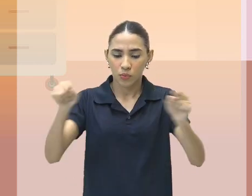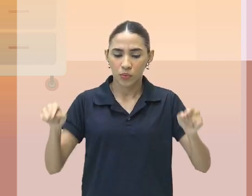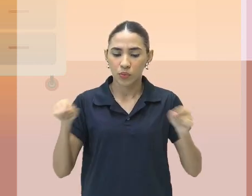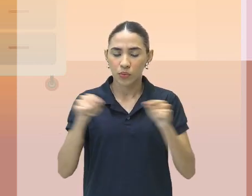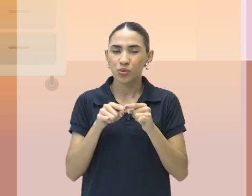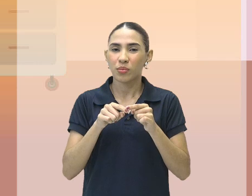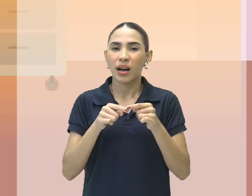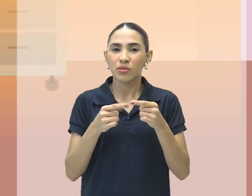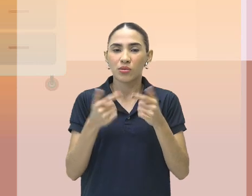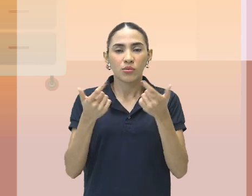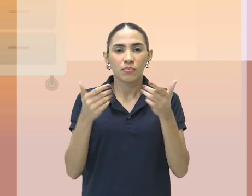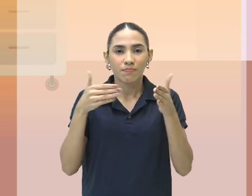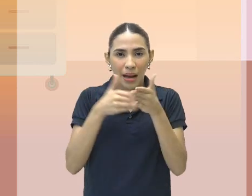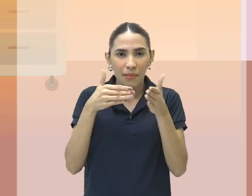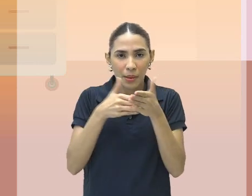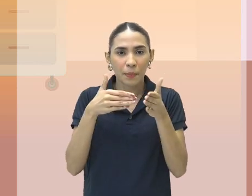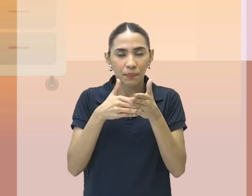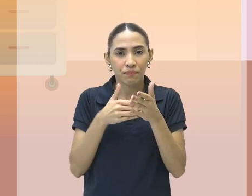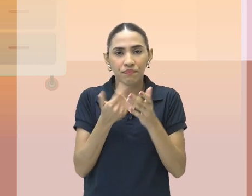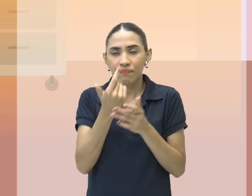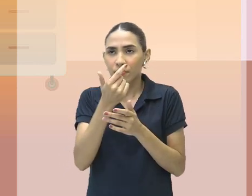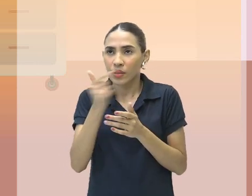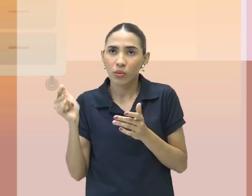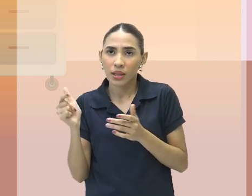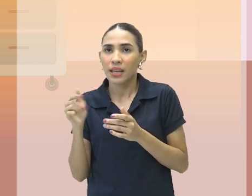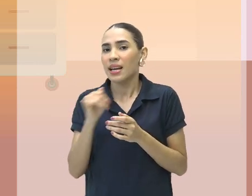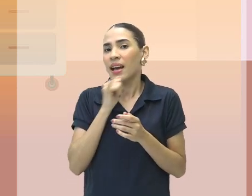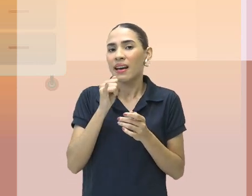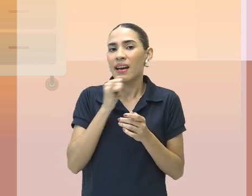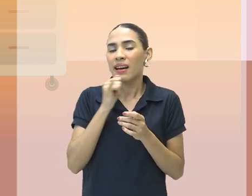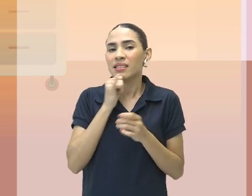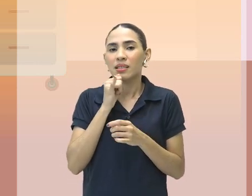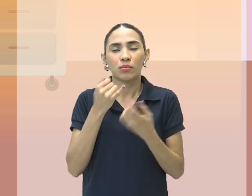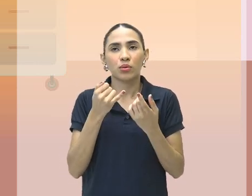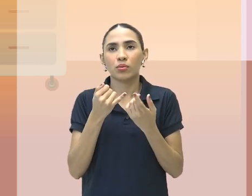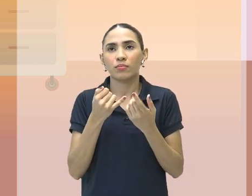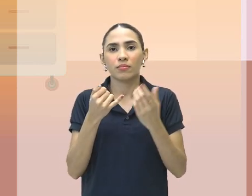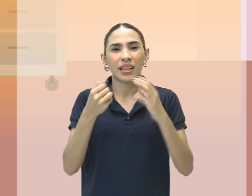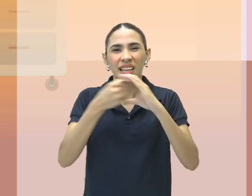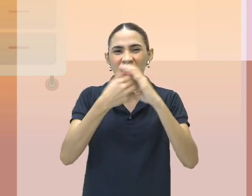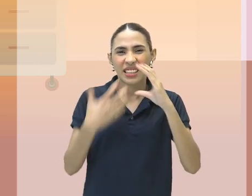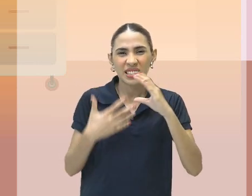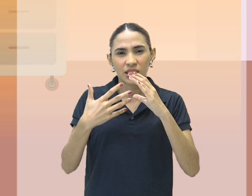é restrito. Nós não temos tantos espaços, tantos